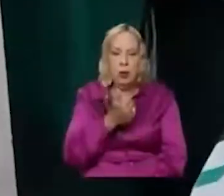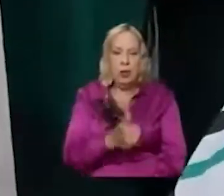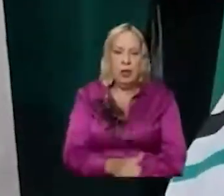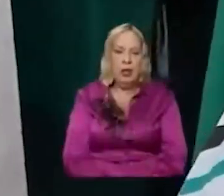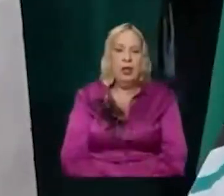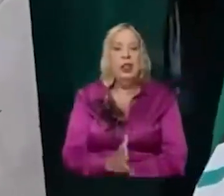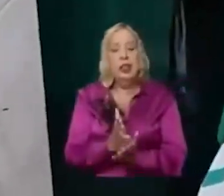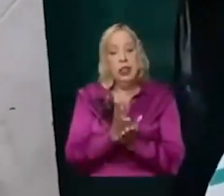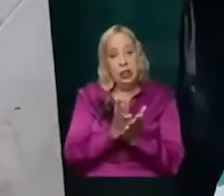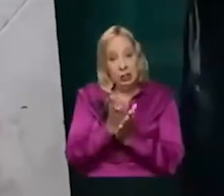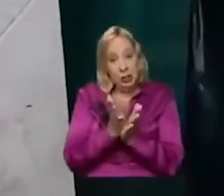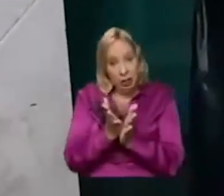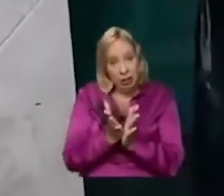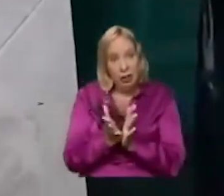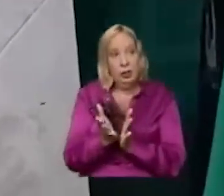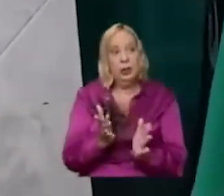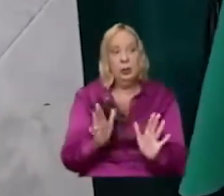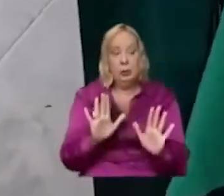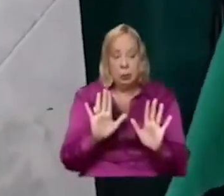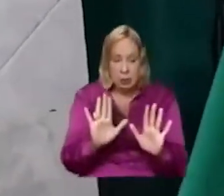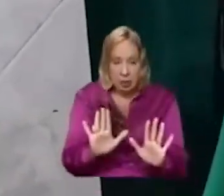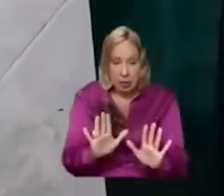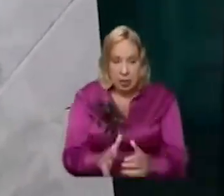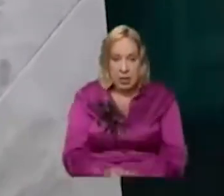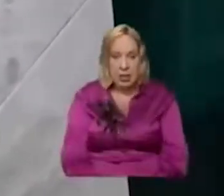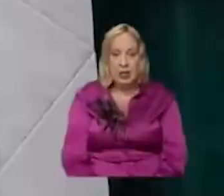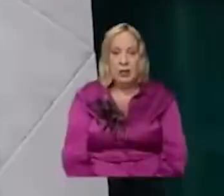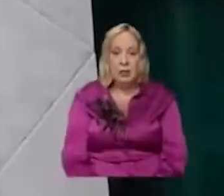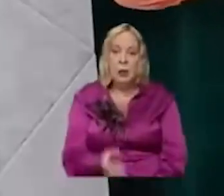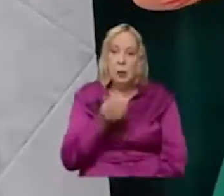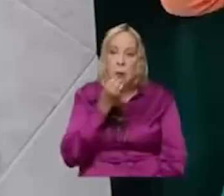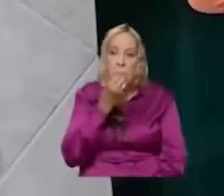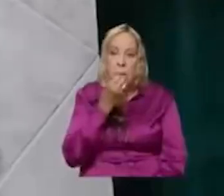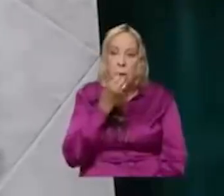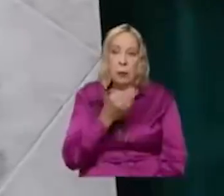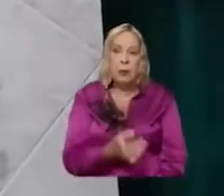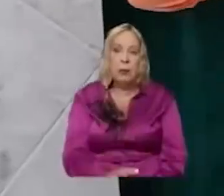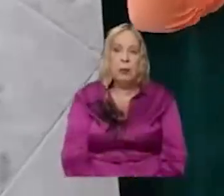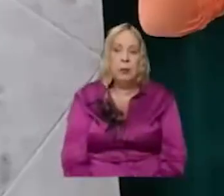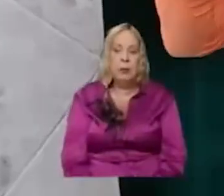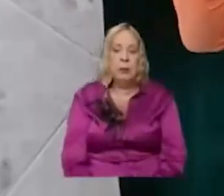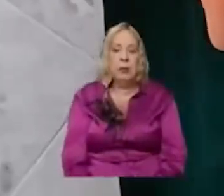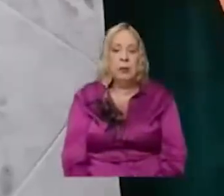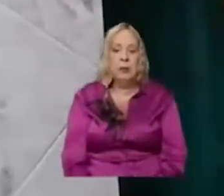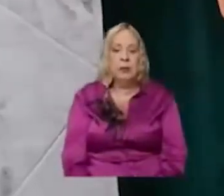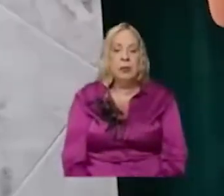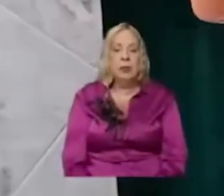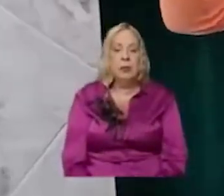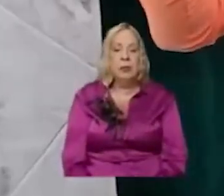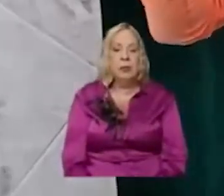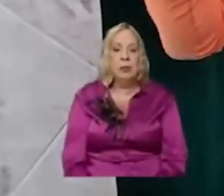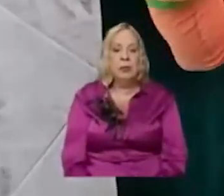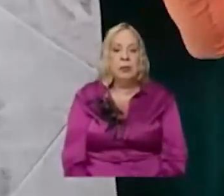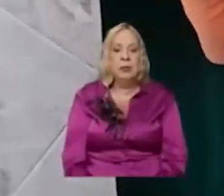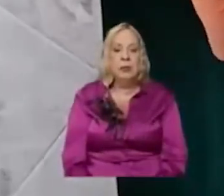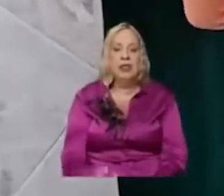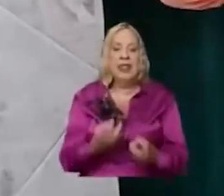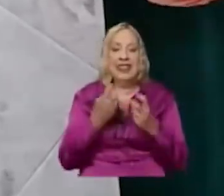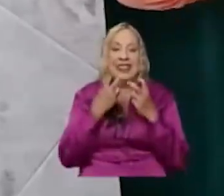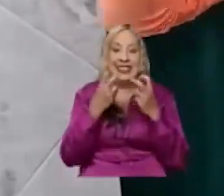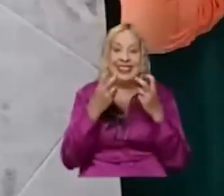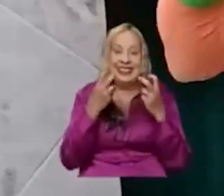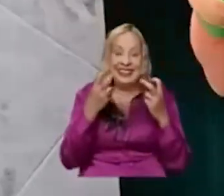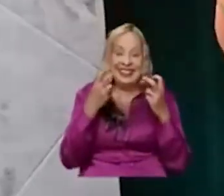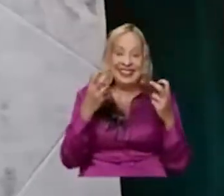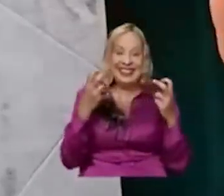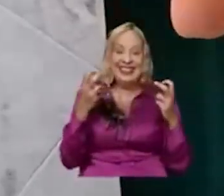né, dividido, mas valeu a pena. Quando a gente ganha, a gente ave Maria. Eu gritava, eu pulava,